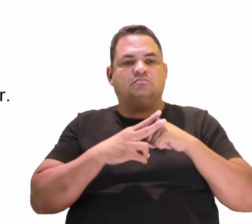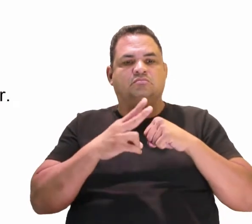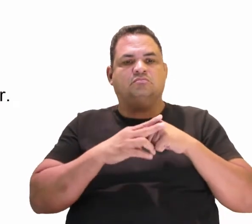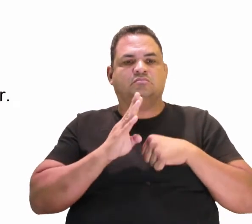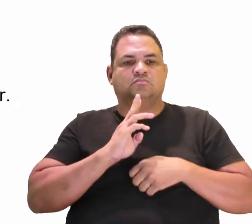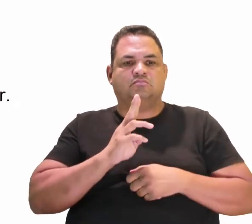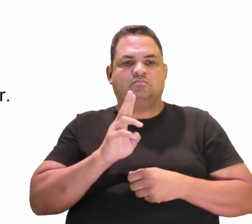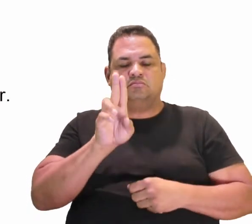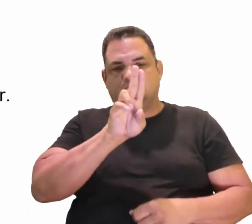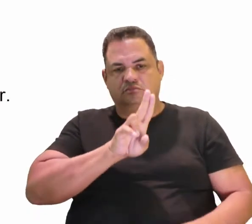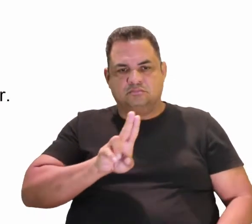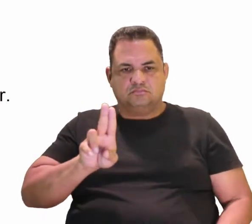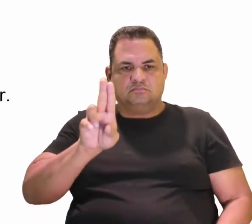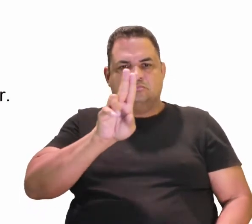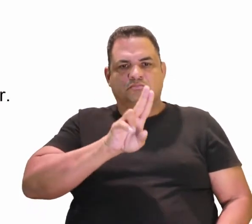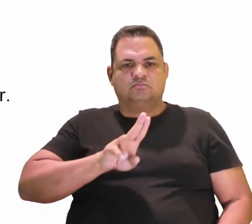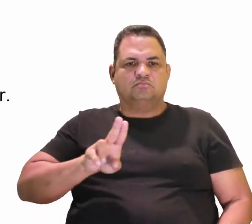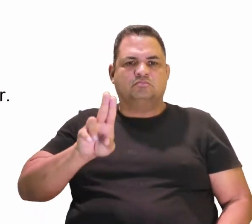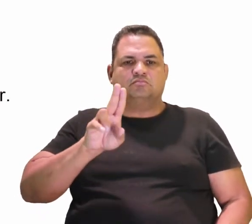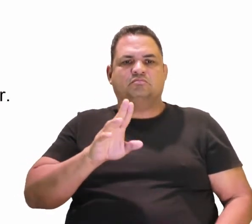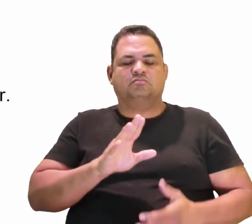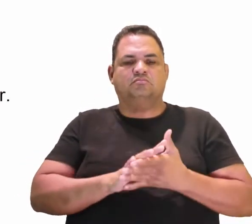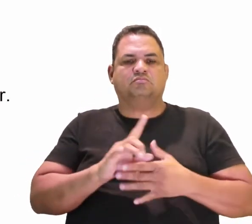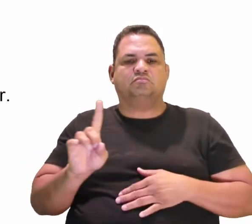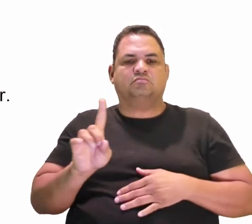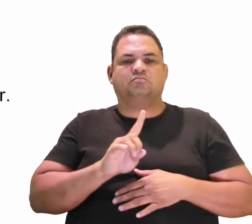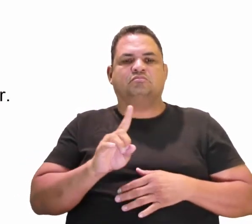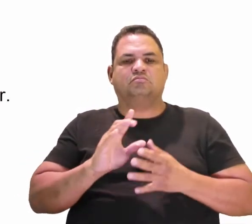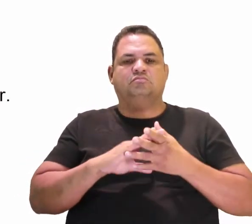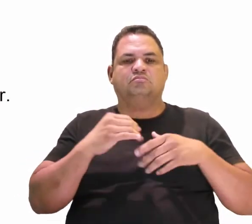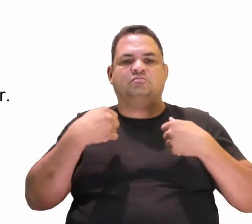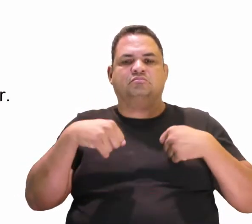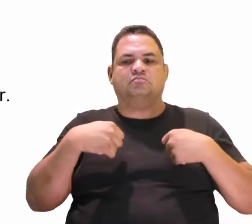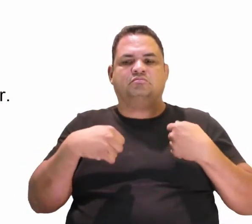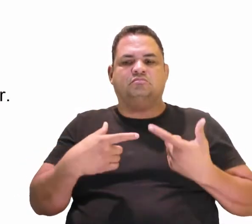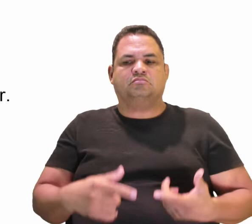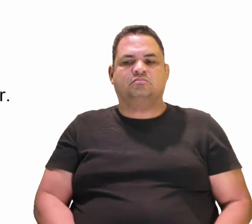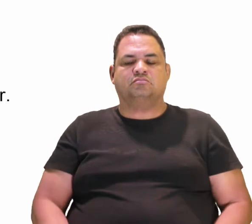a seguir. Use a negativa quando